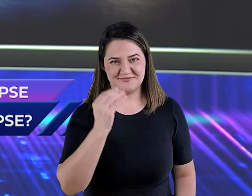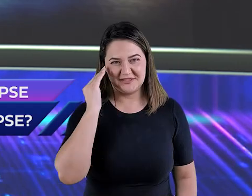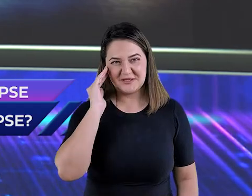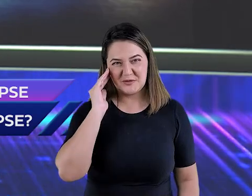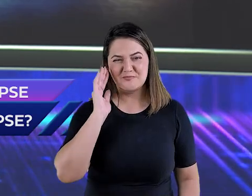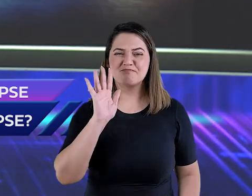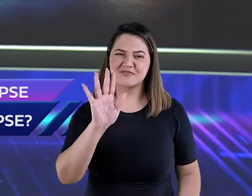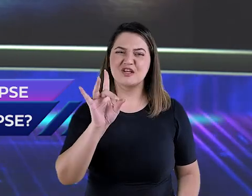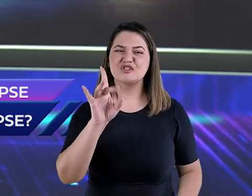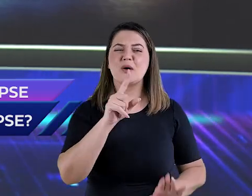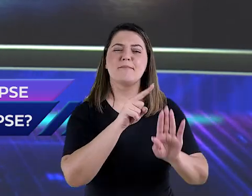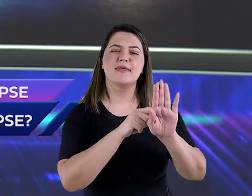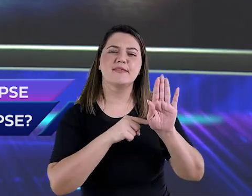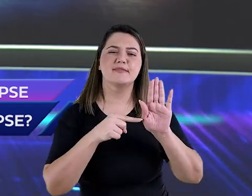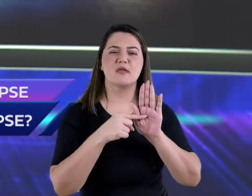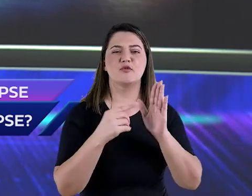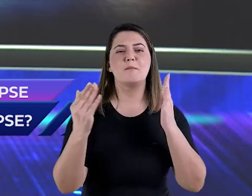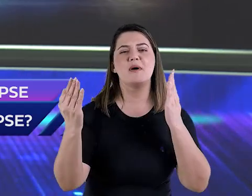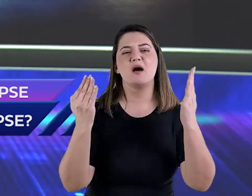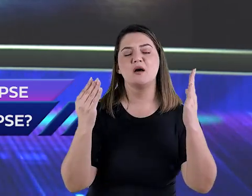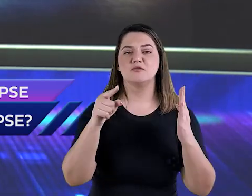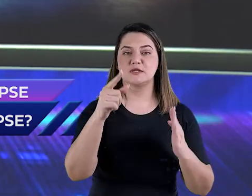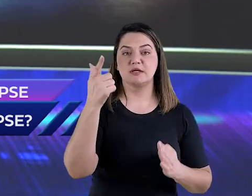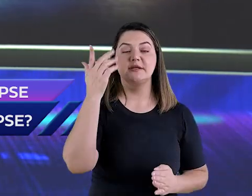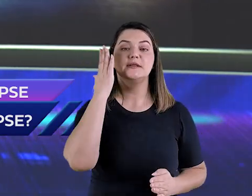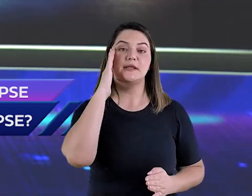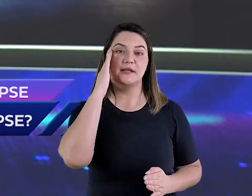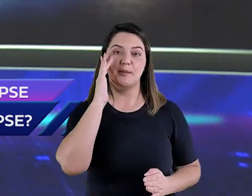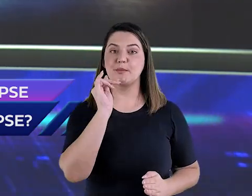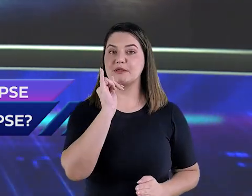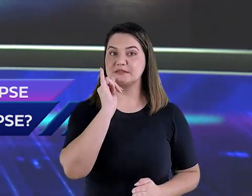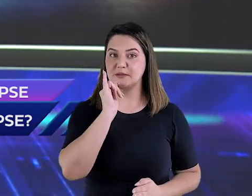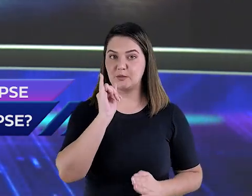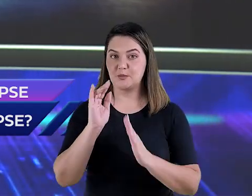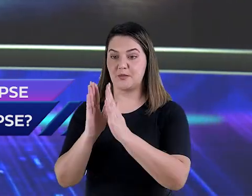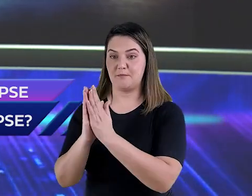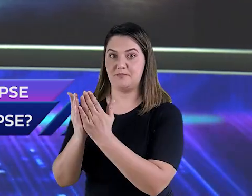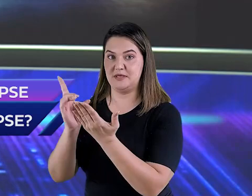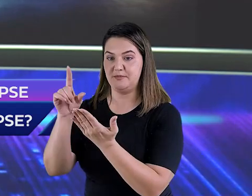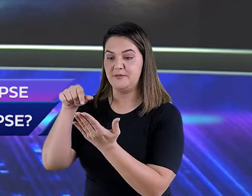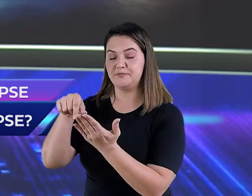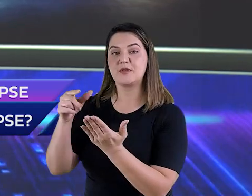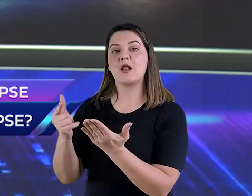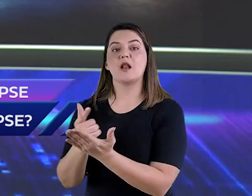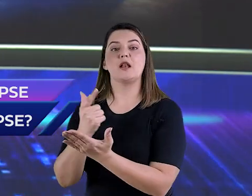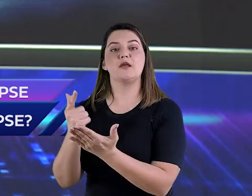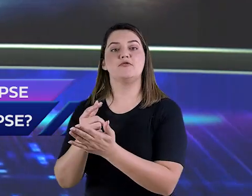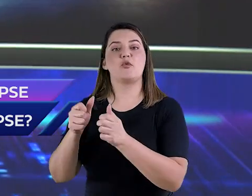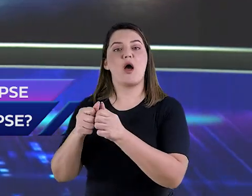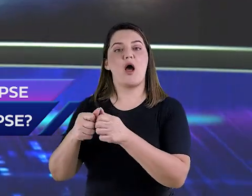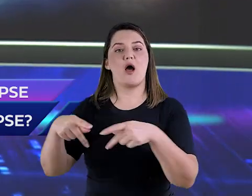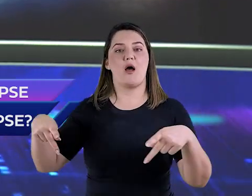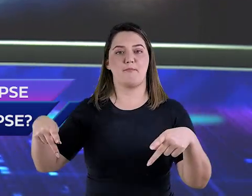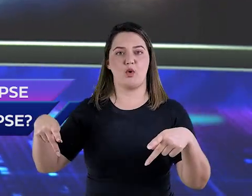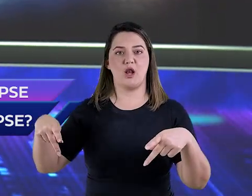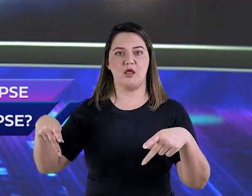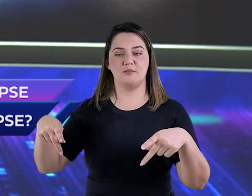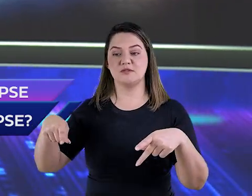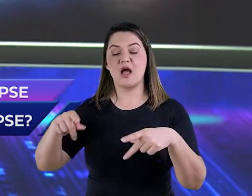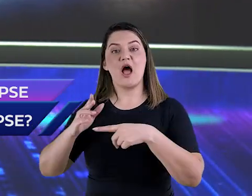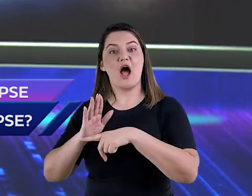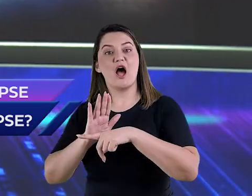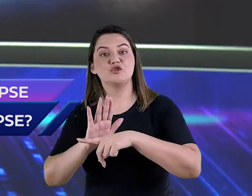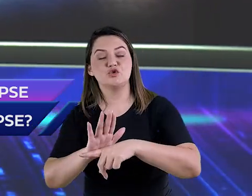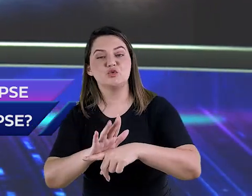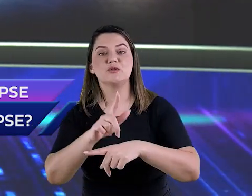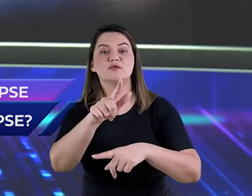as ações de Deus na humanidade. E que, se não for entendida e compreendida